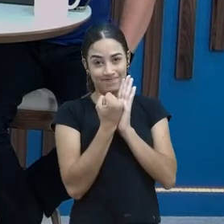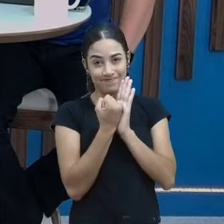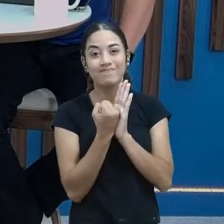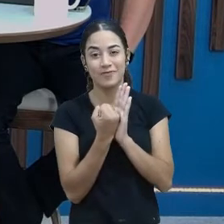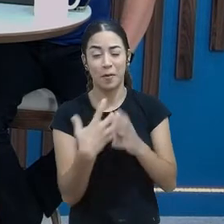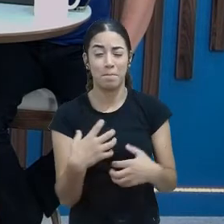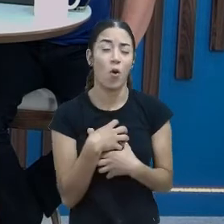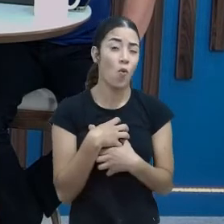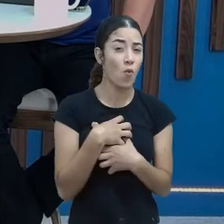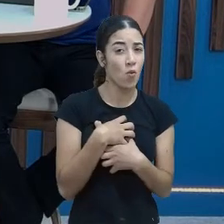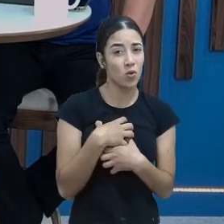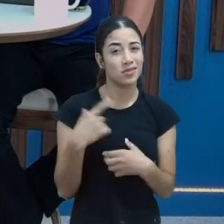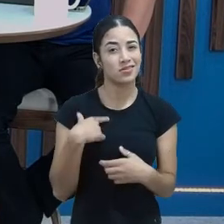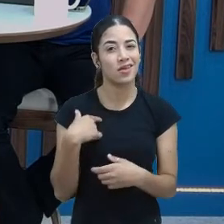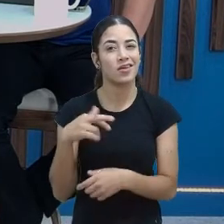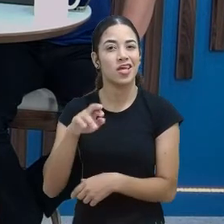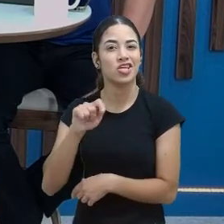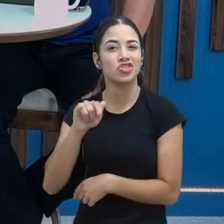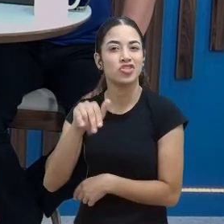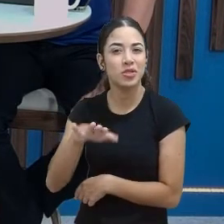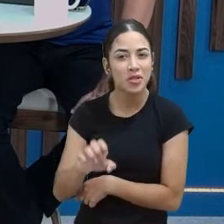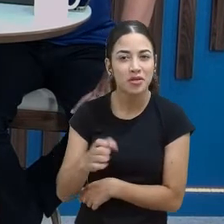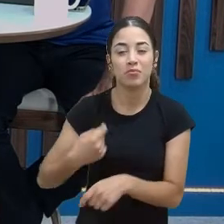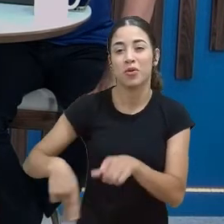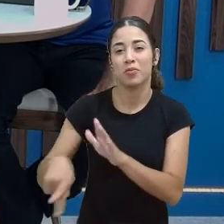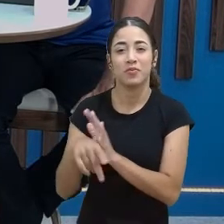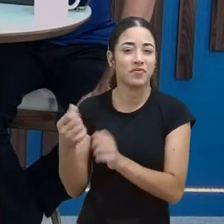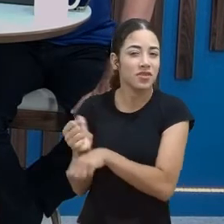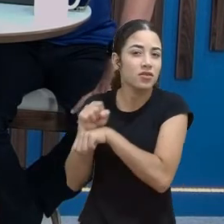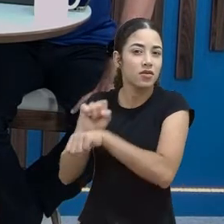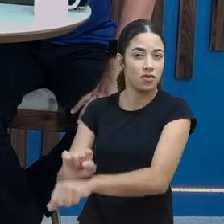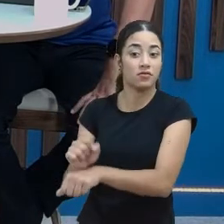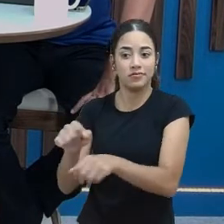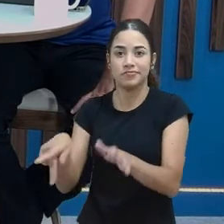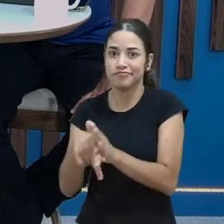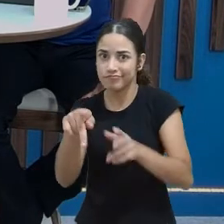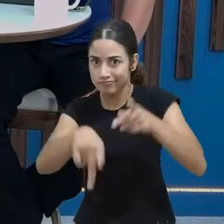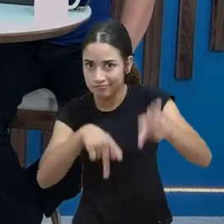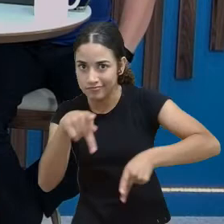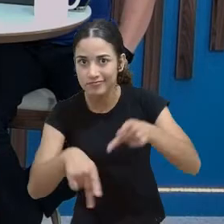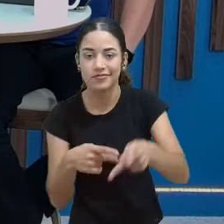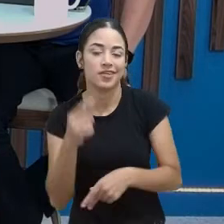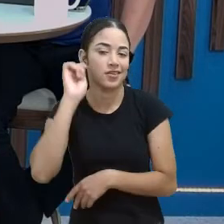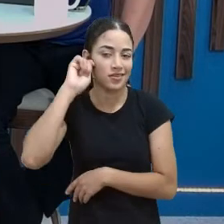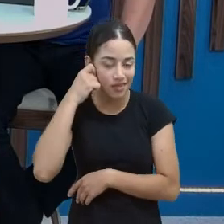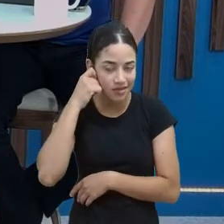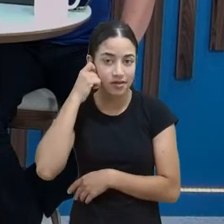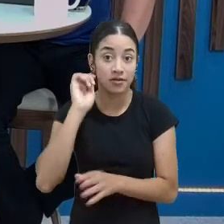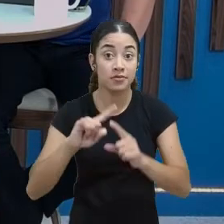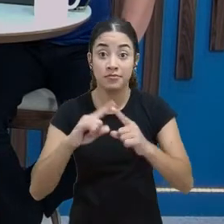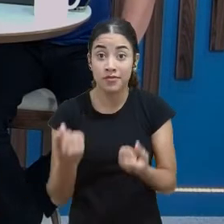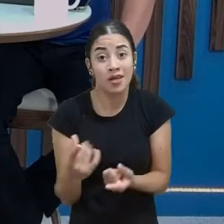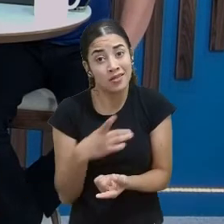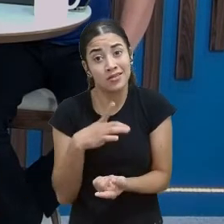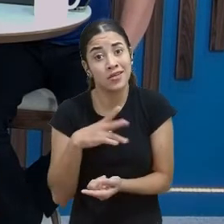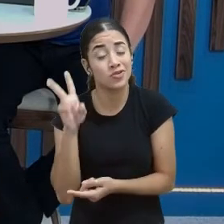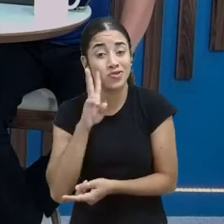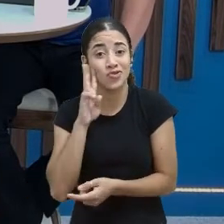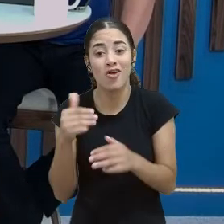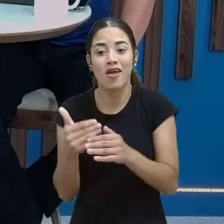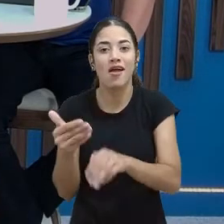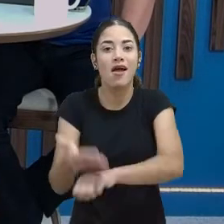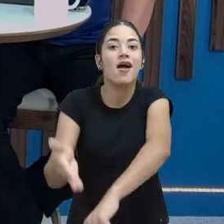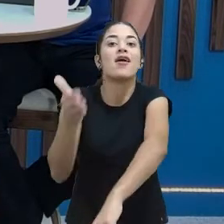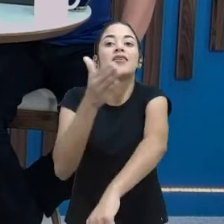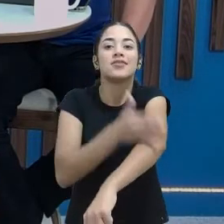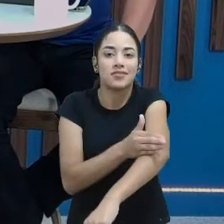escravocrata que existiu com essa população negra. No entanto, né, existe história antes